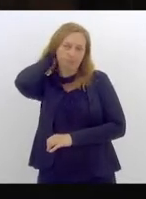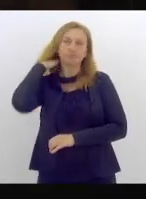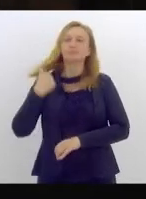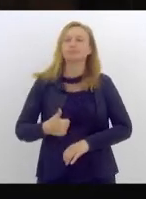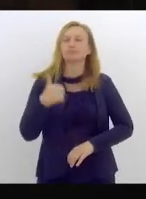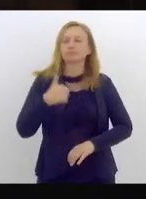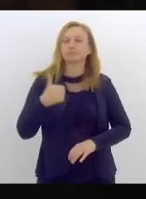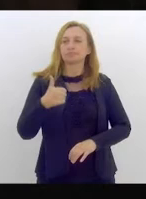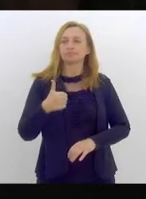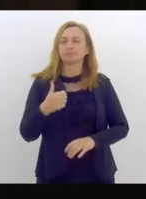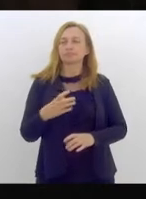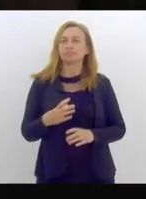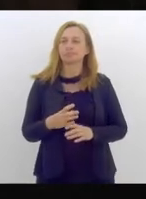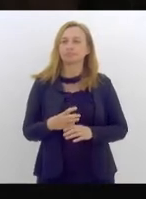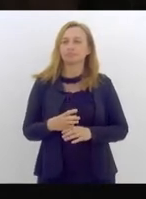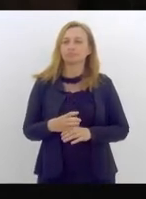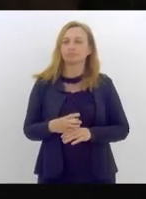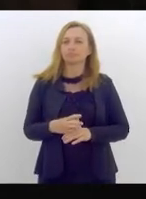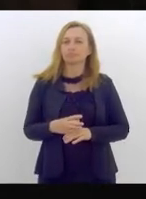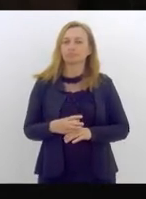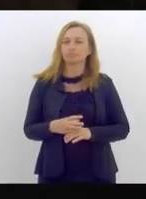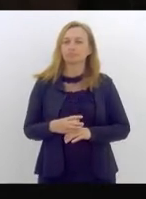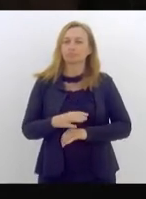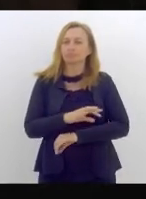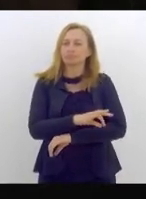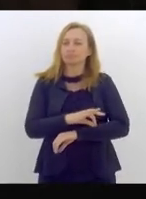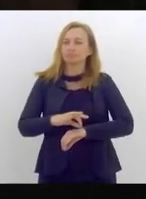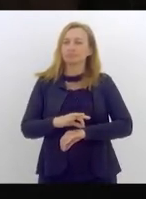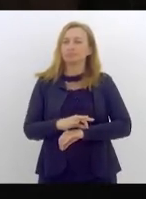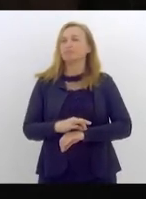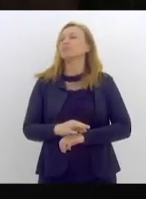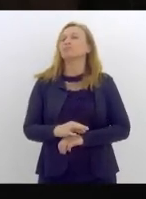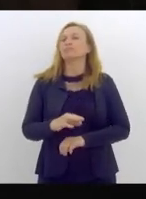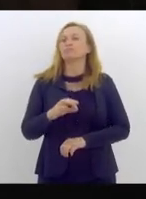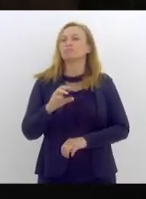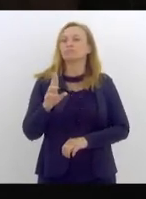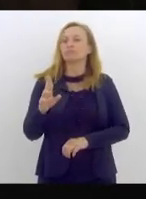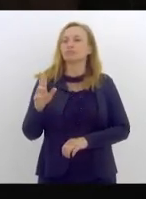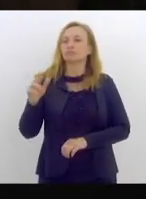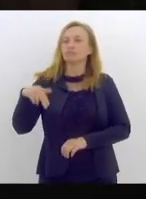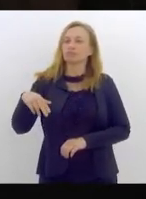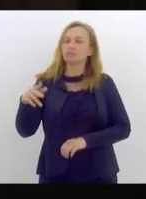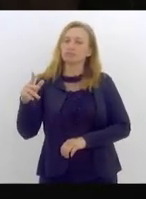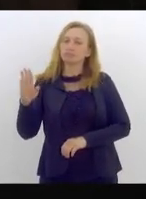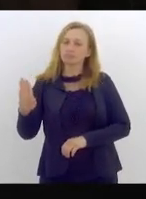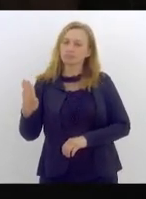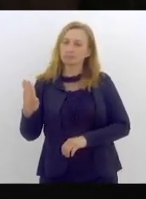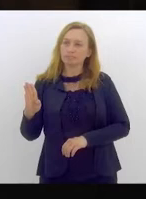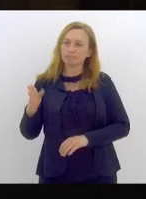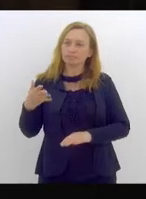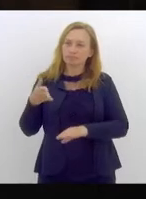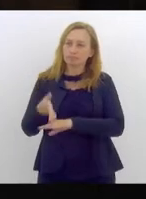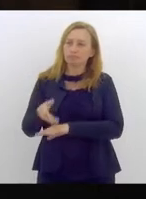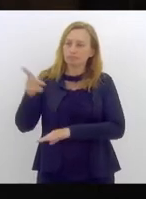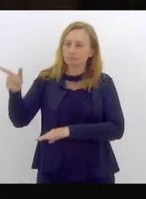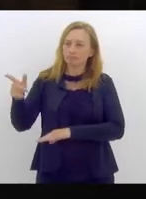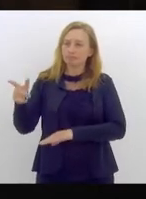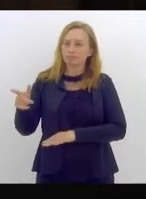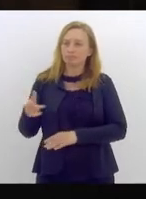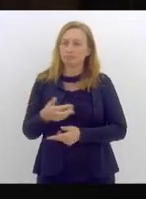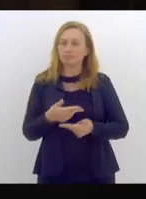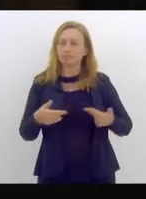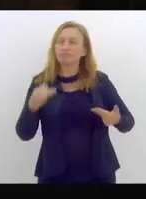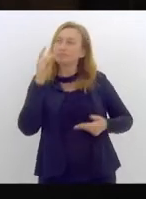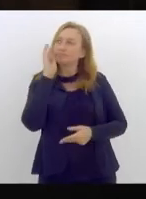da UnB cheguei lá como eu sempre falo carregando meu matulão cheio de sonho